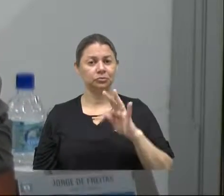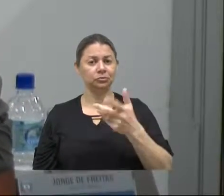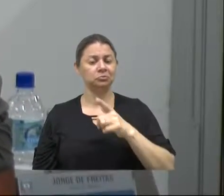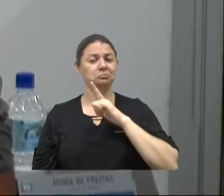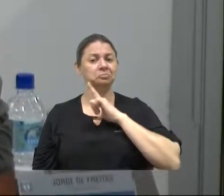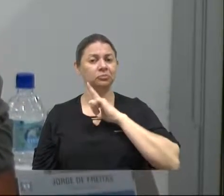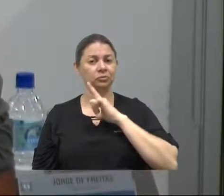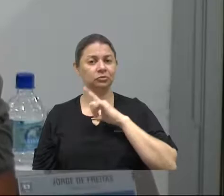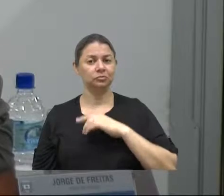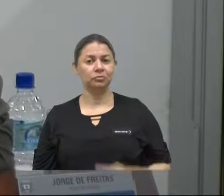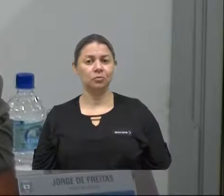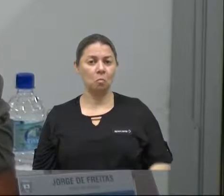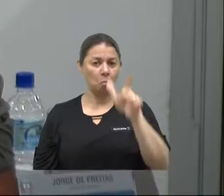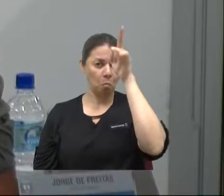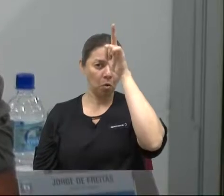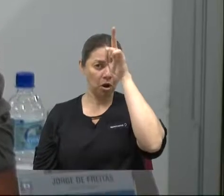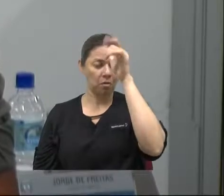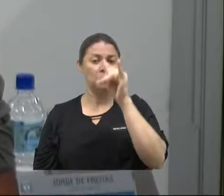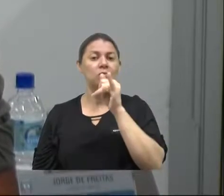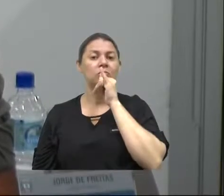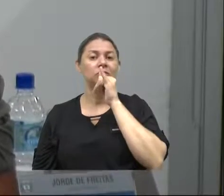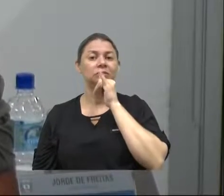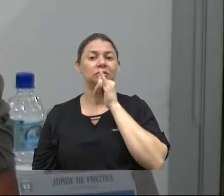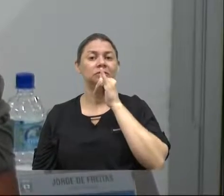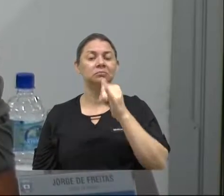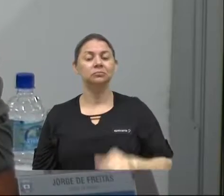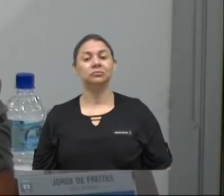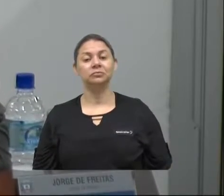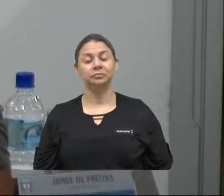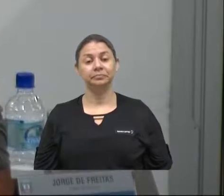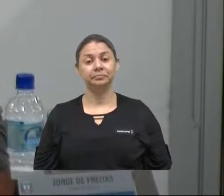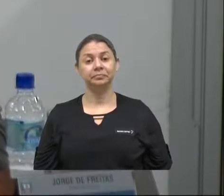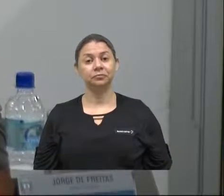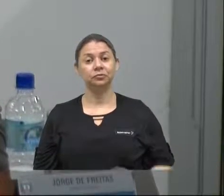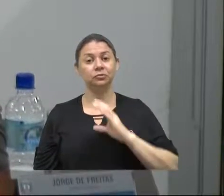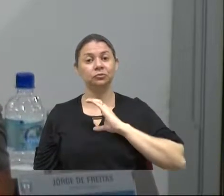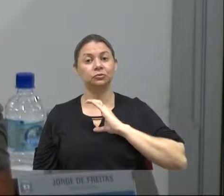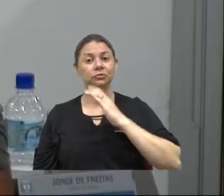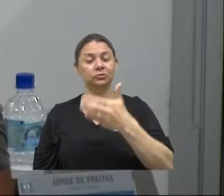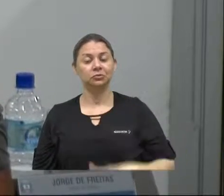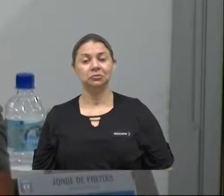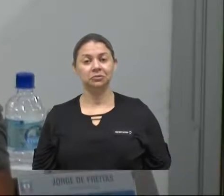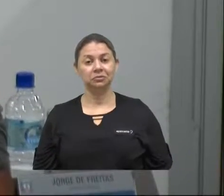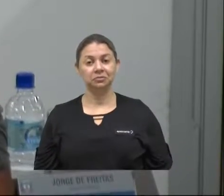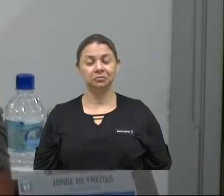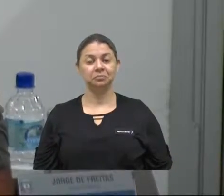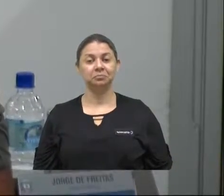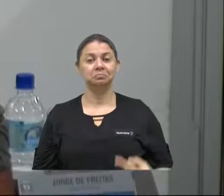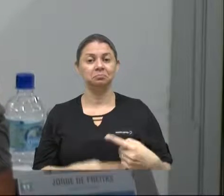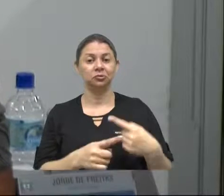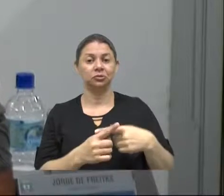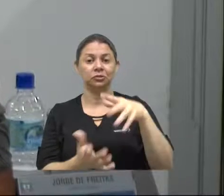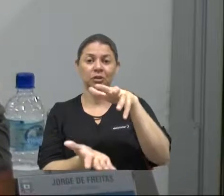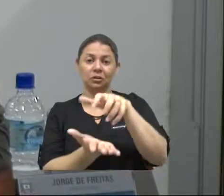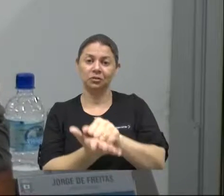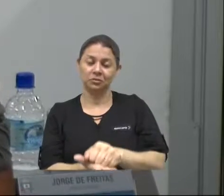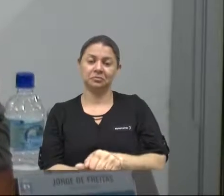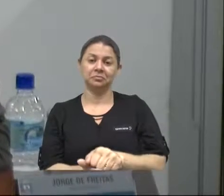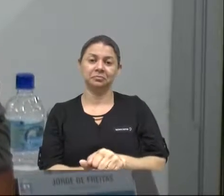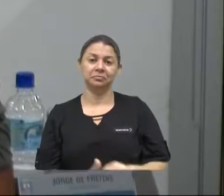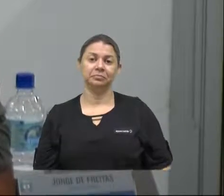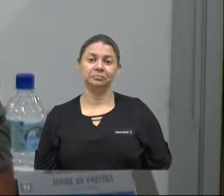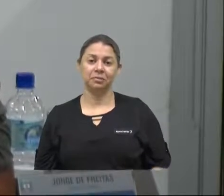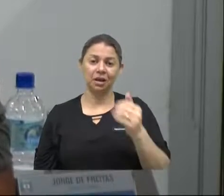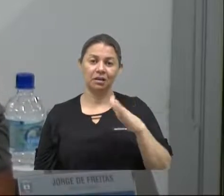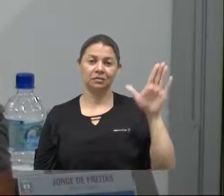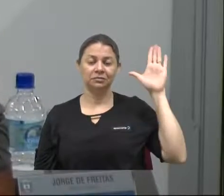de colocar o nome para ser candidato à presidência aqui dessa casa. Sabemos que não é